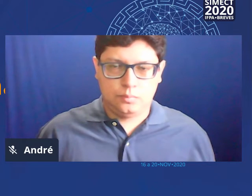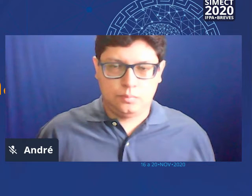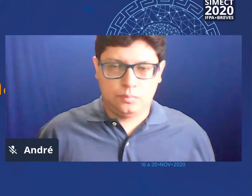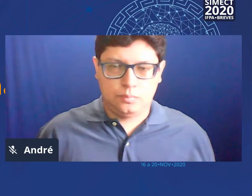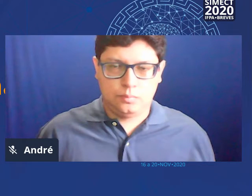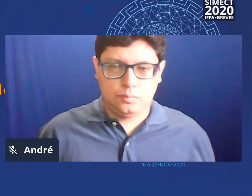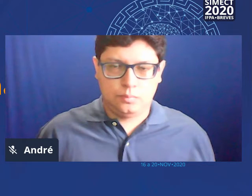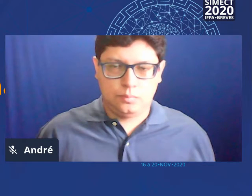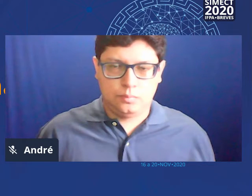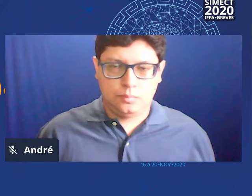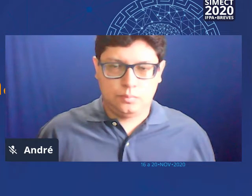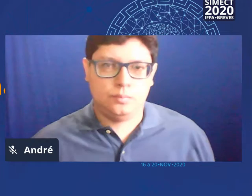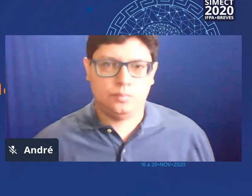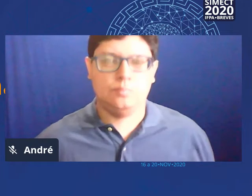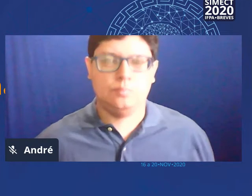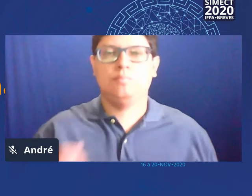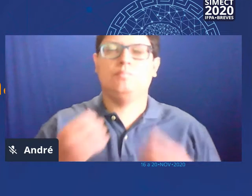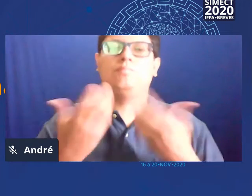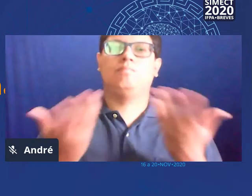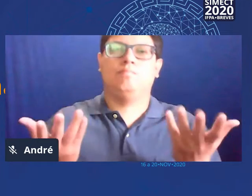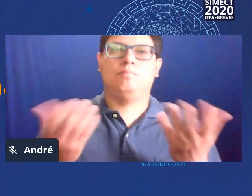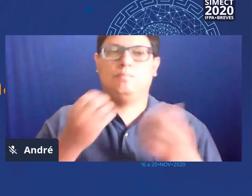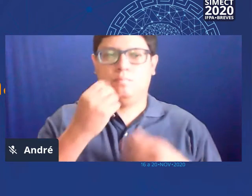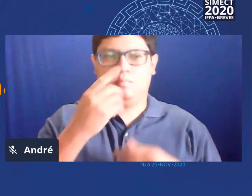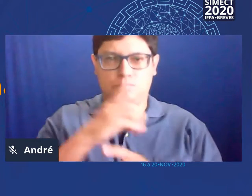Bem, bom dia a todos.